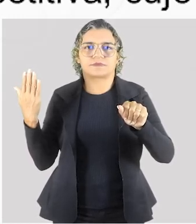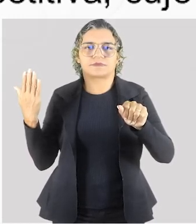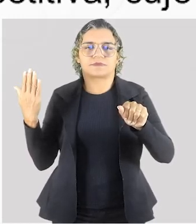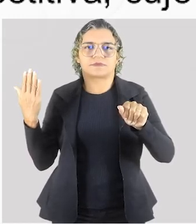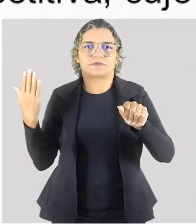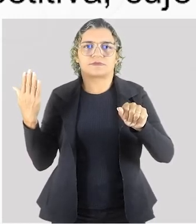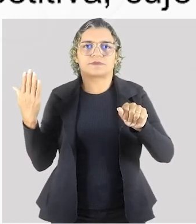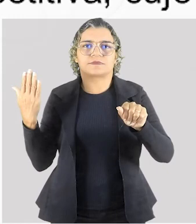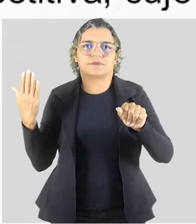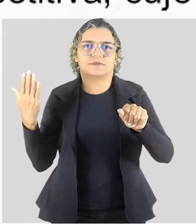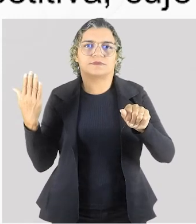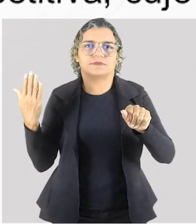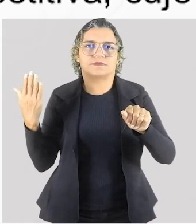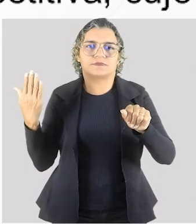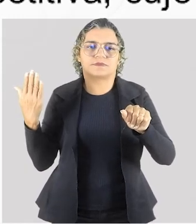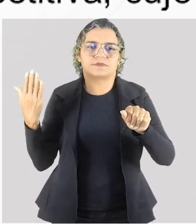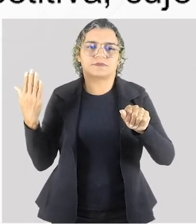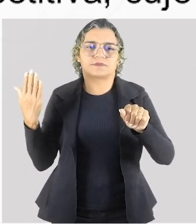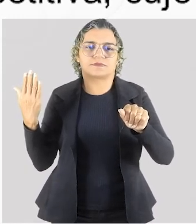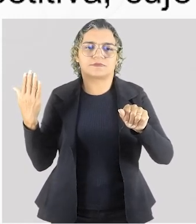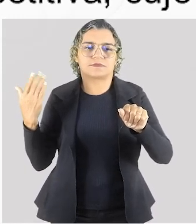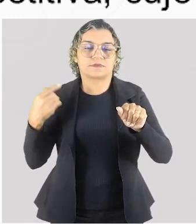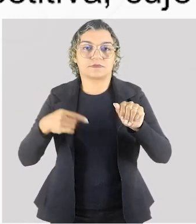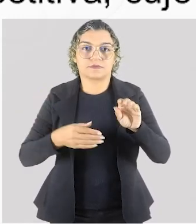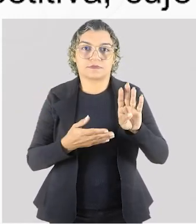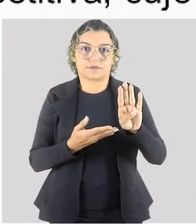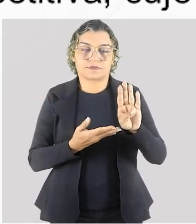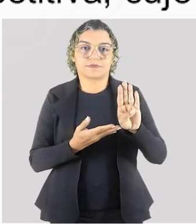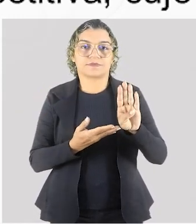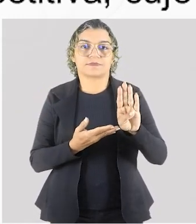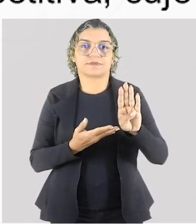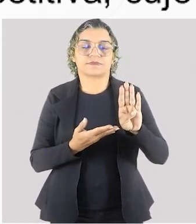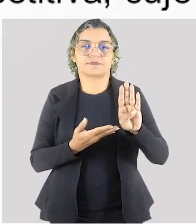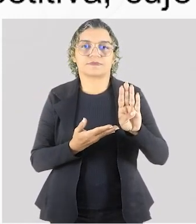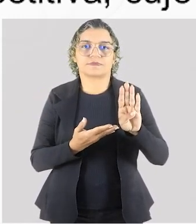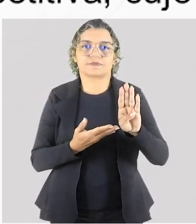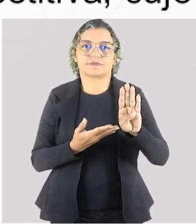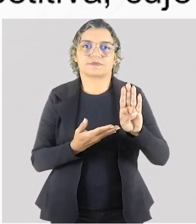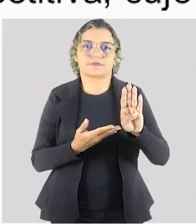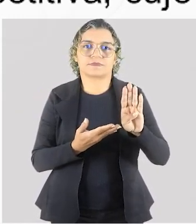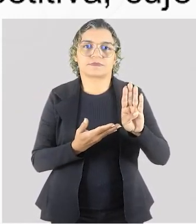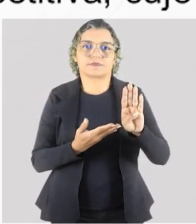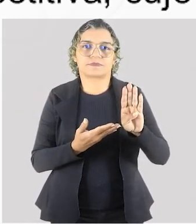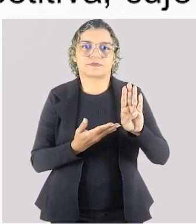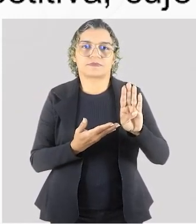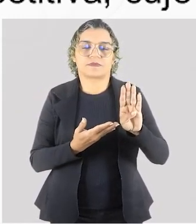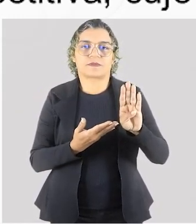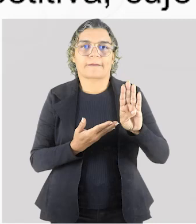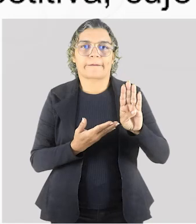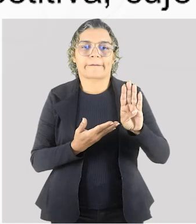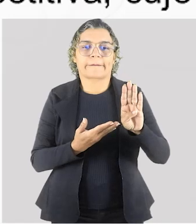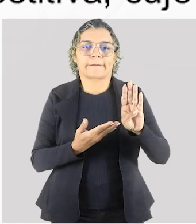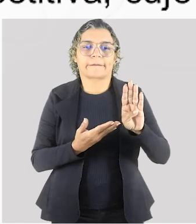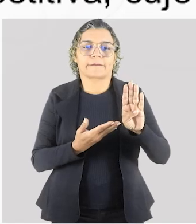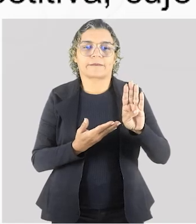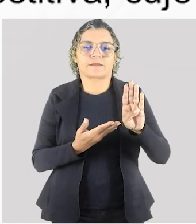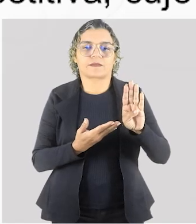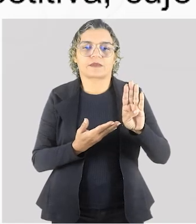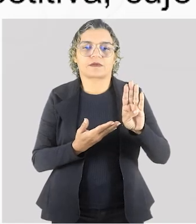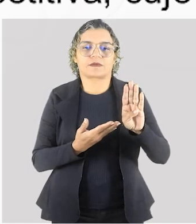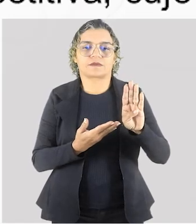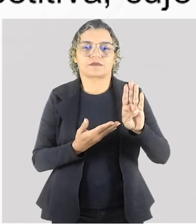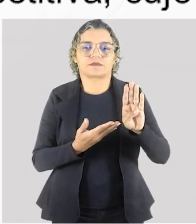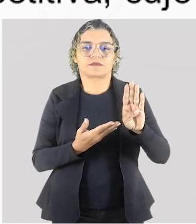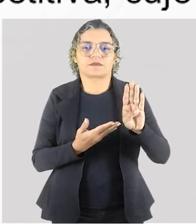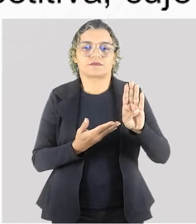energético acima dos níveis de repouso. Letra B. Atividade física é uma das formas de exercício físico que é realizado de